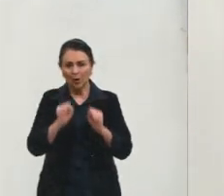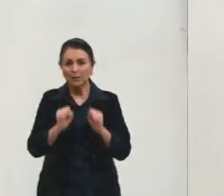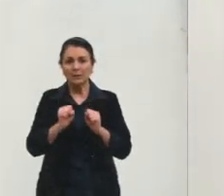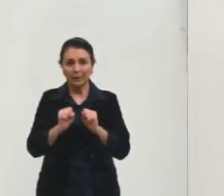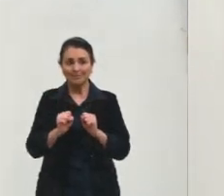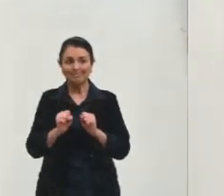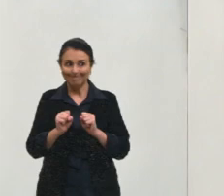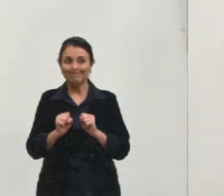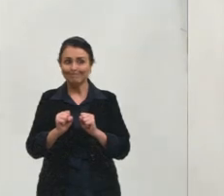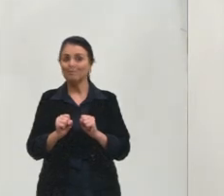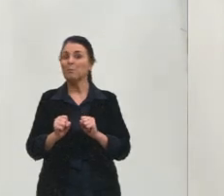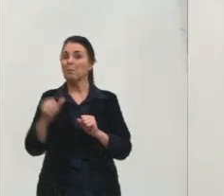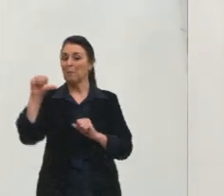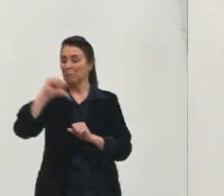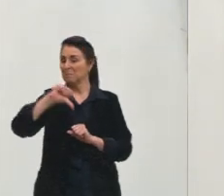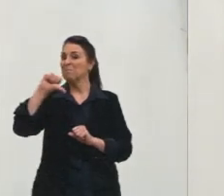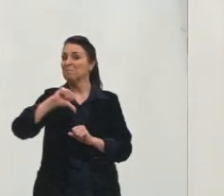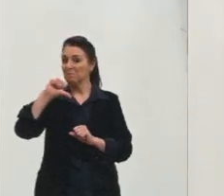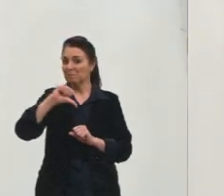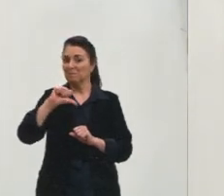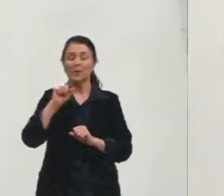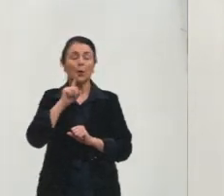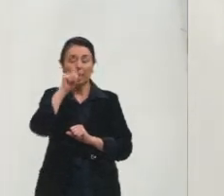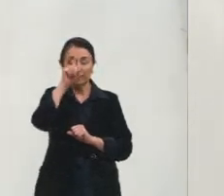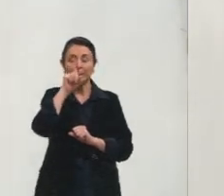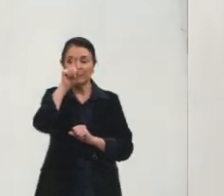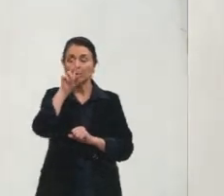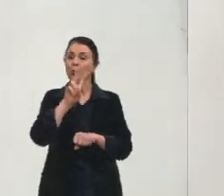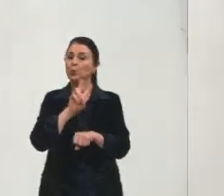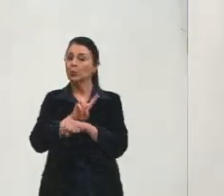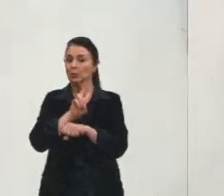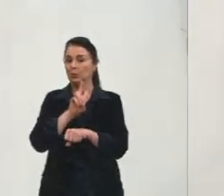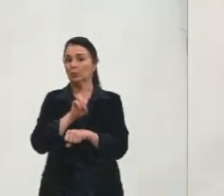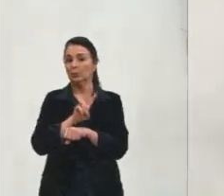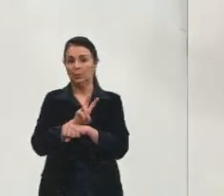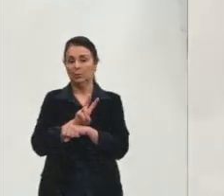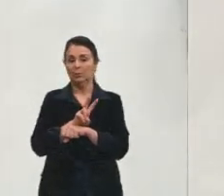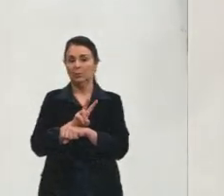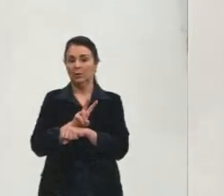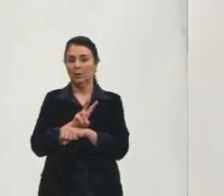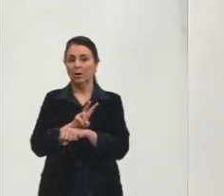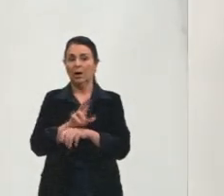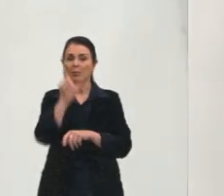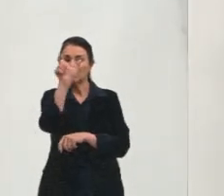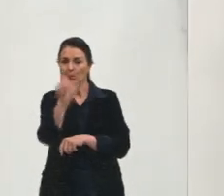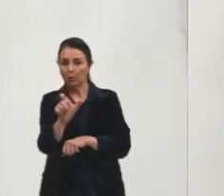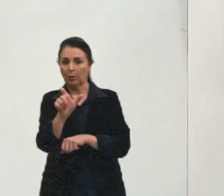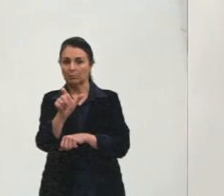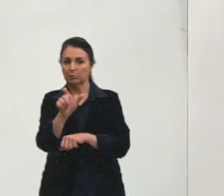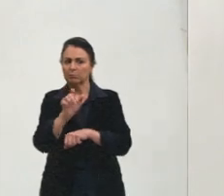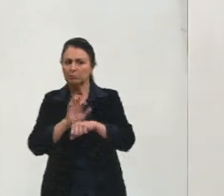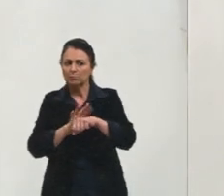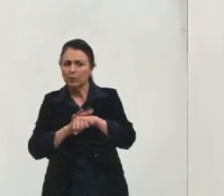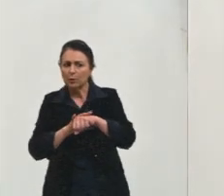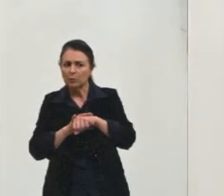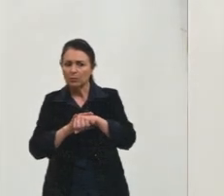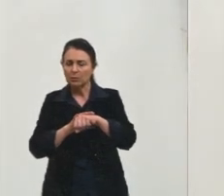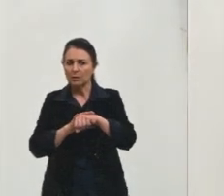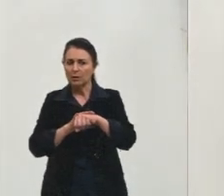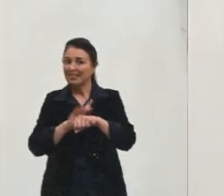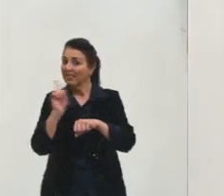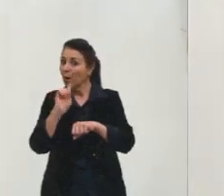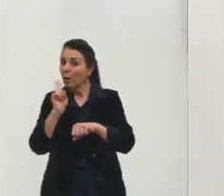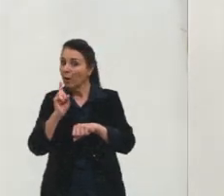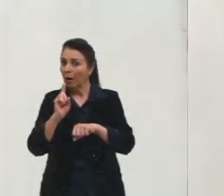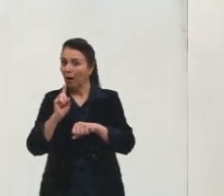bem maior tá então esse é um perigo muito grande te acontecer quando a pessoa tá doente não é